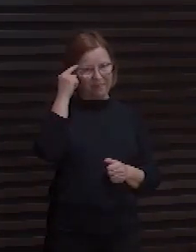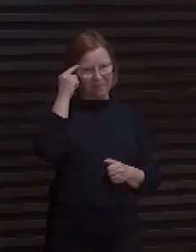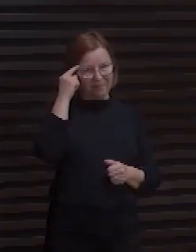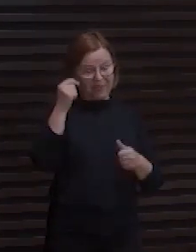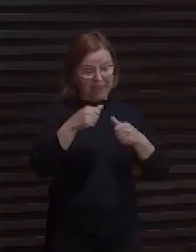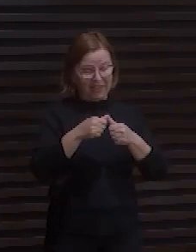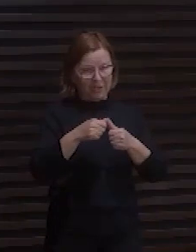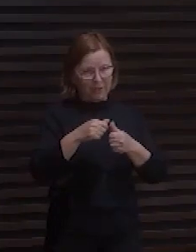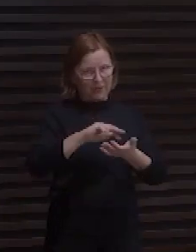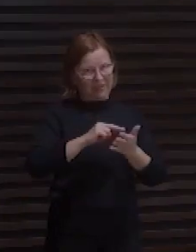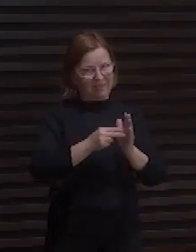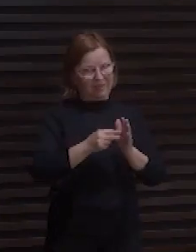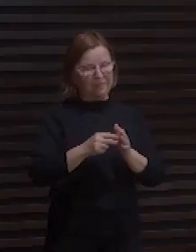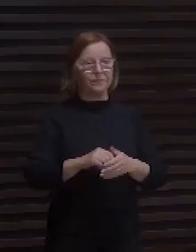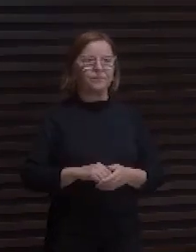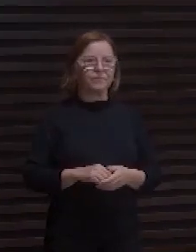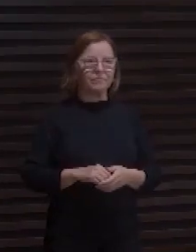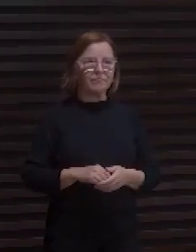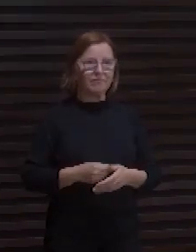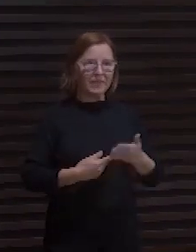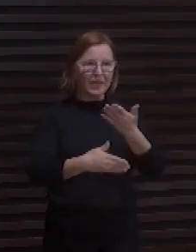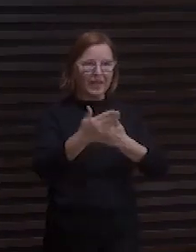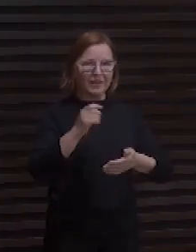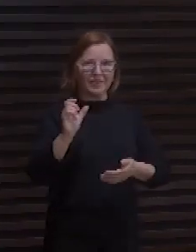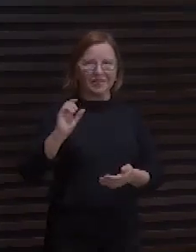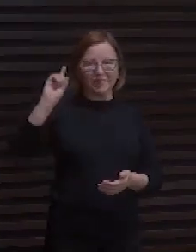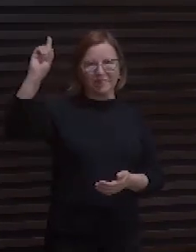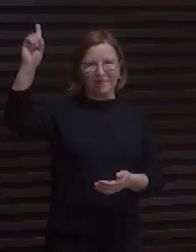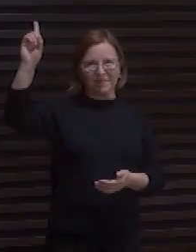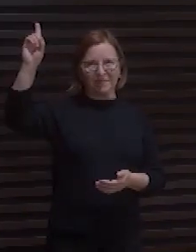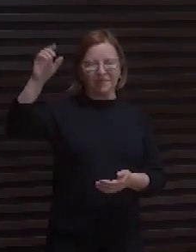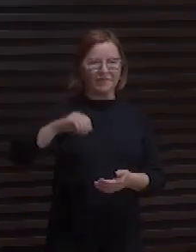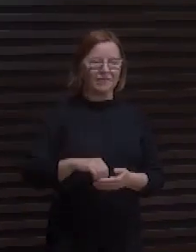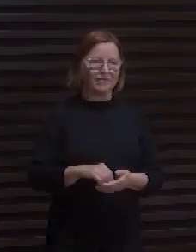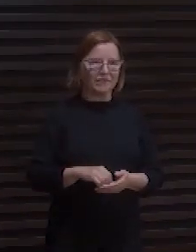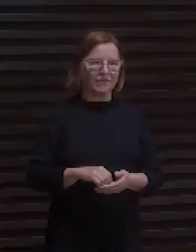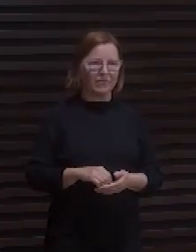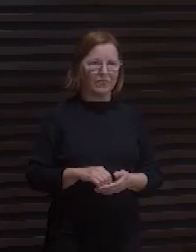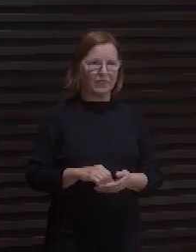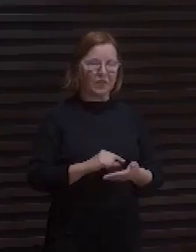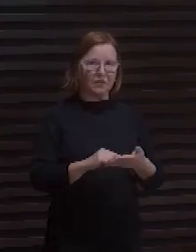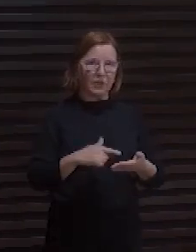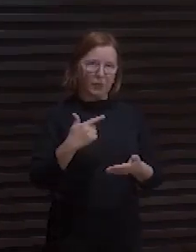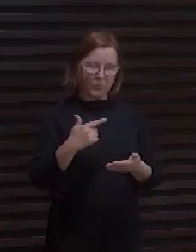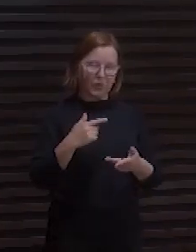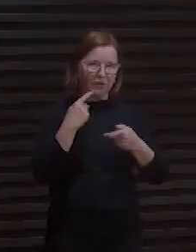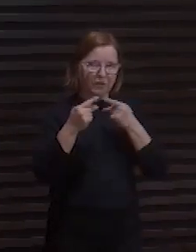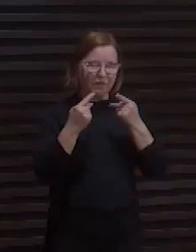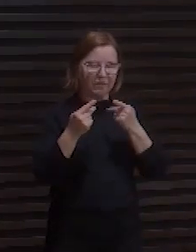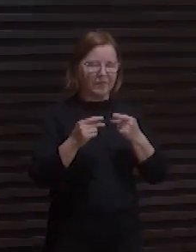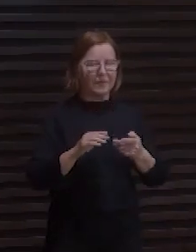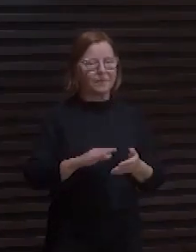aqui, por meio da palavra de Deus. Na segunda parte do versículo 2, encontramos a